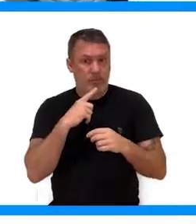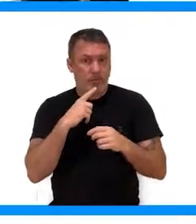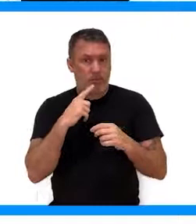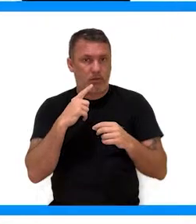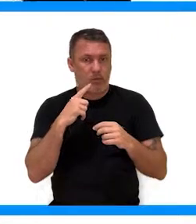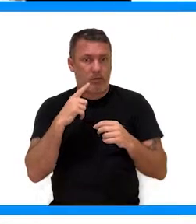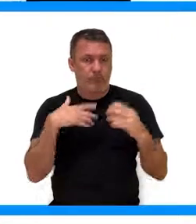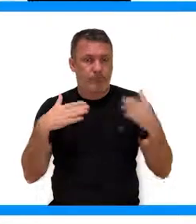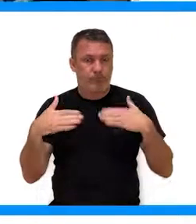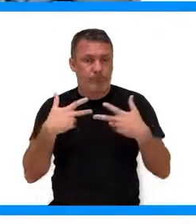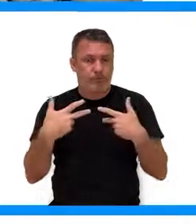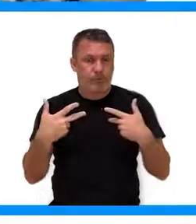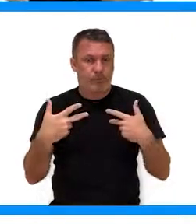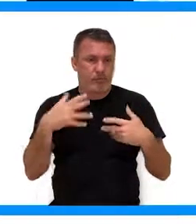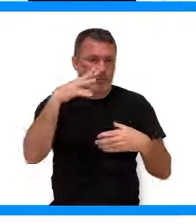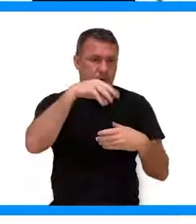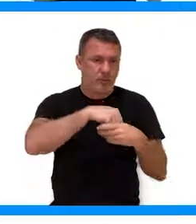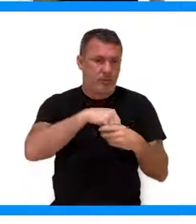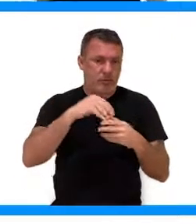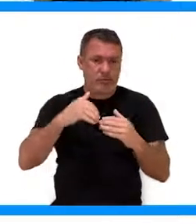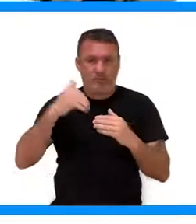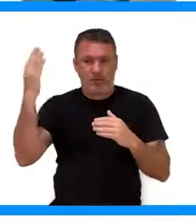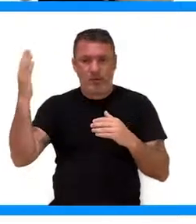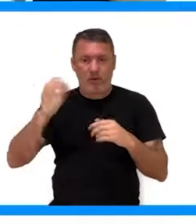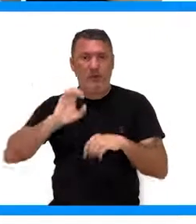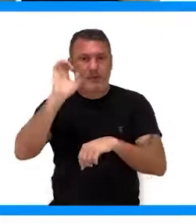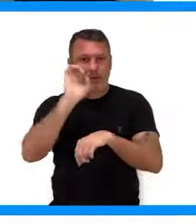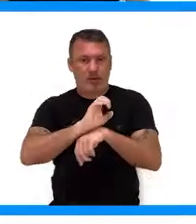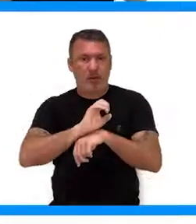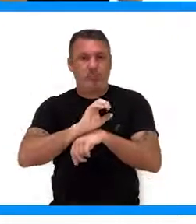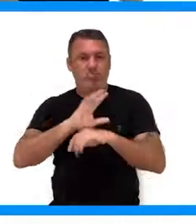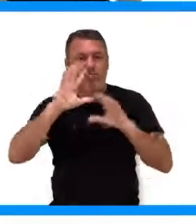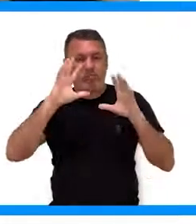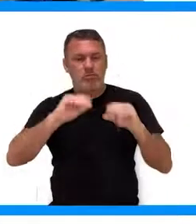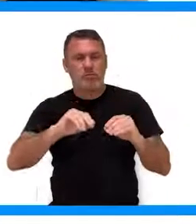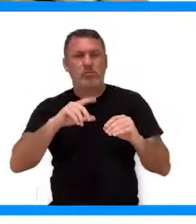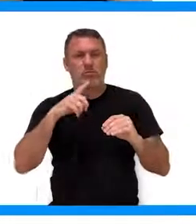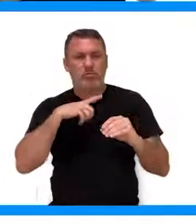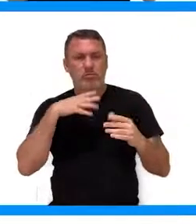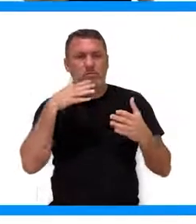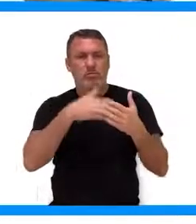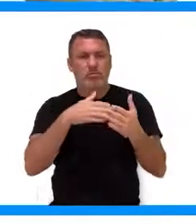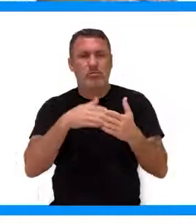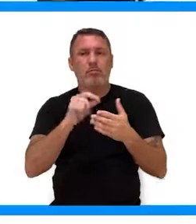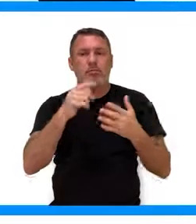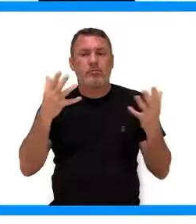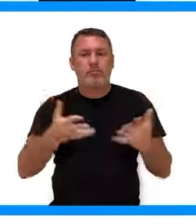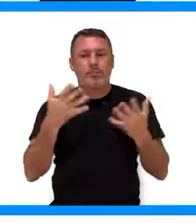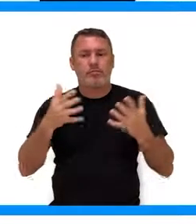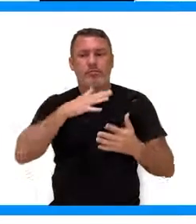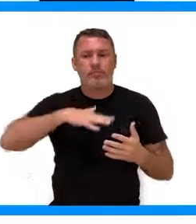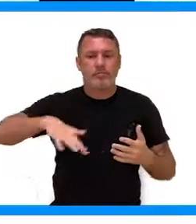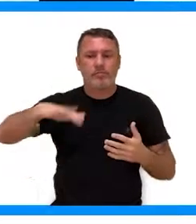o mercado interno e externo, o Estado atuou no sentido de incrementar a produção,